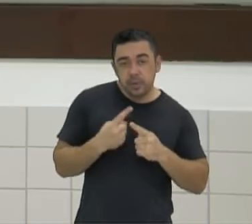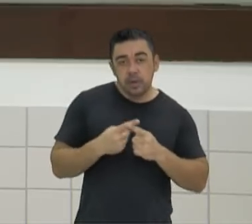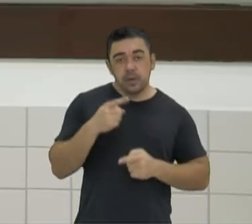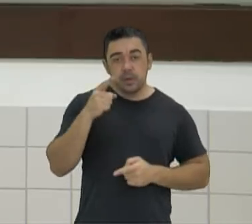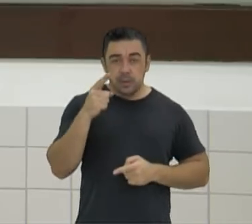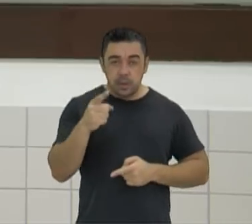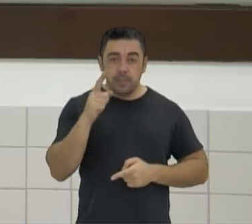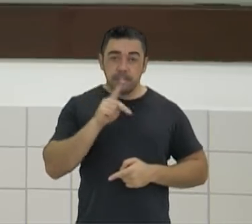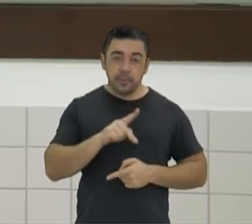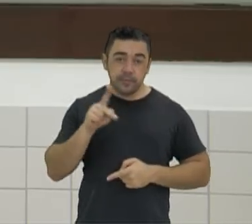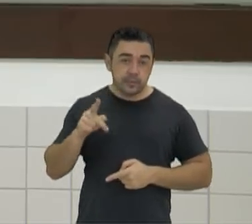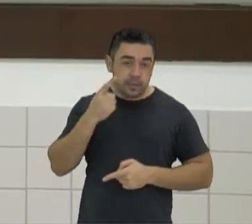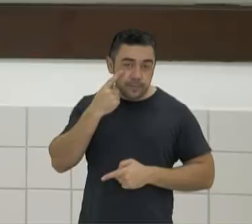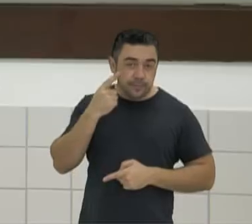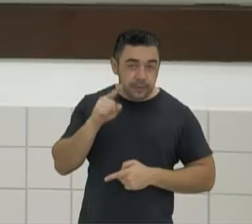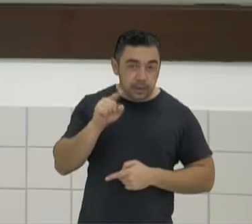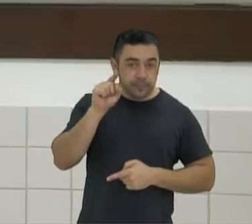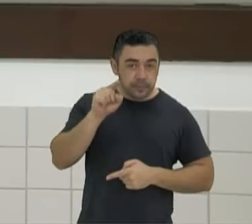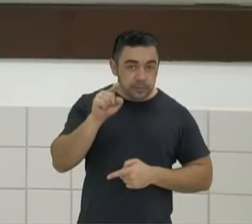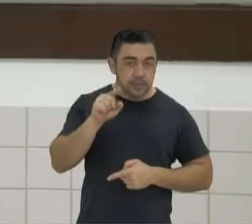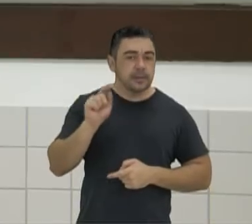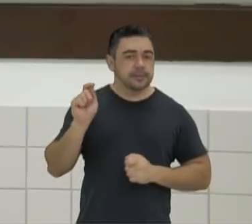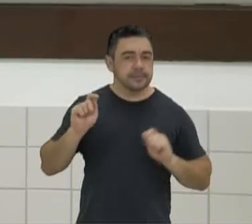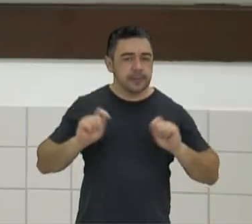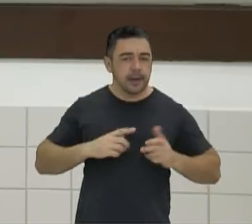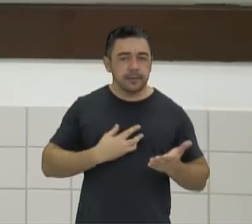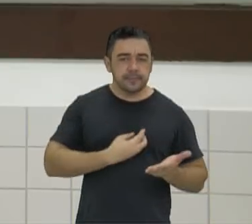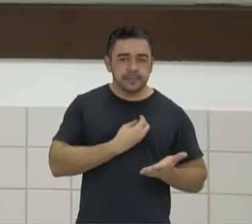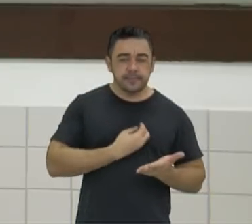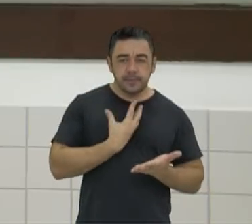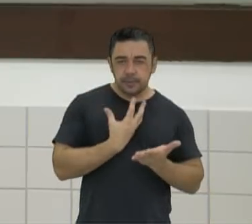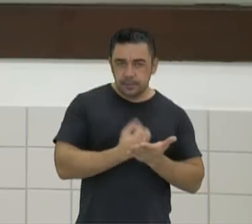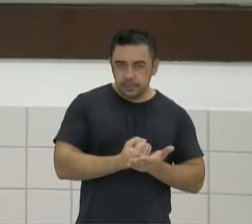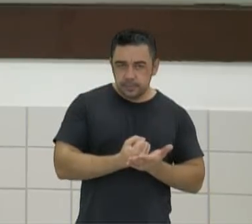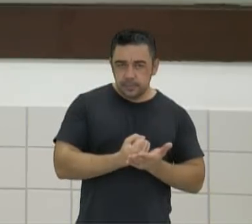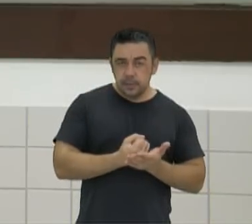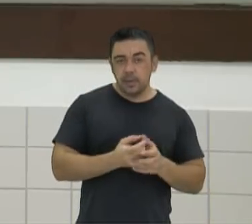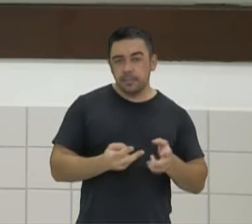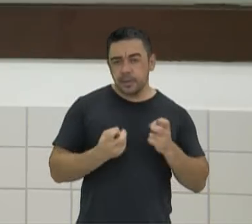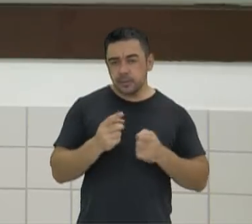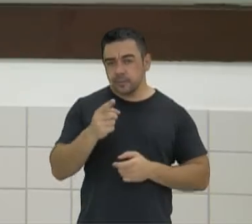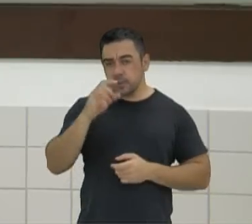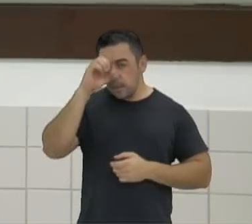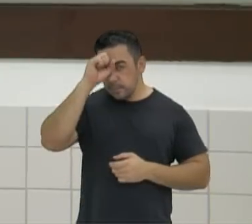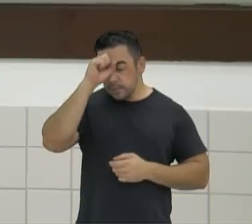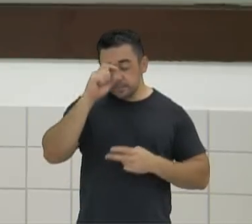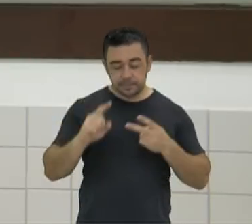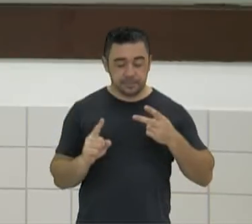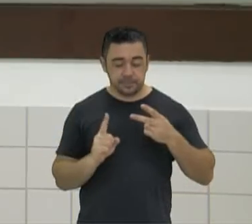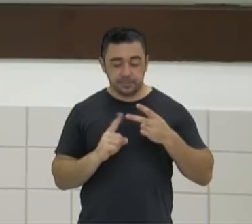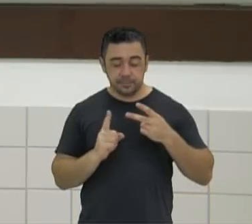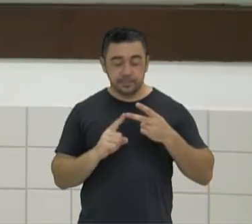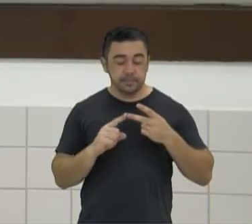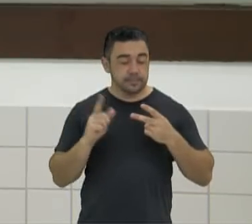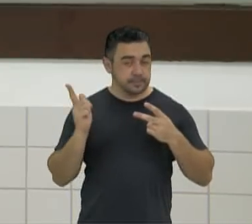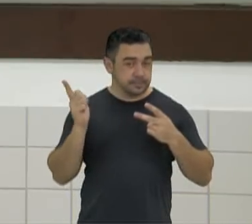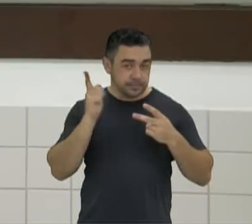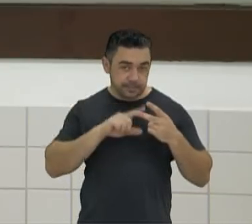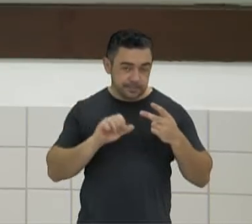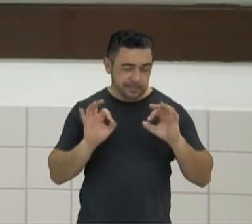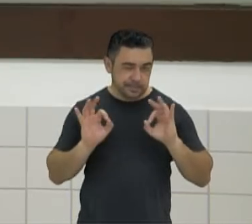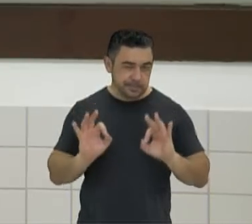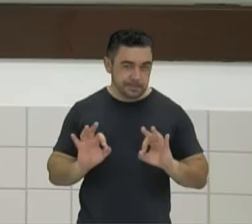que o seu professor e você também perceba como é que está a sua aprendizagem. E o segundo motivo é para garantir a sua